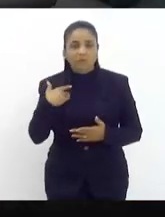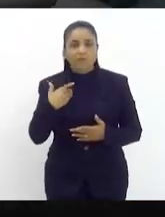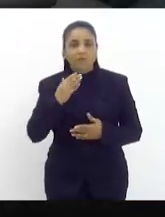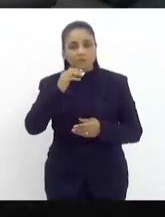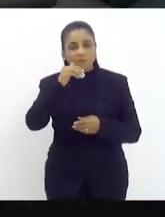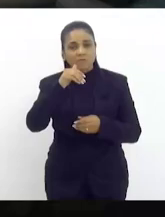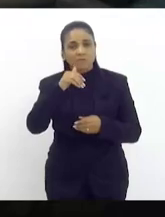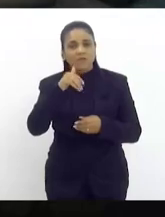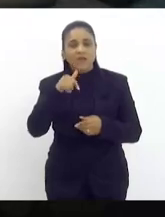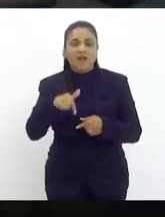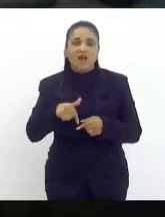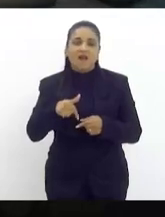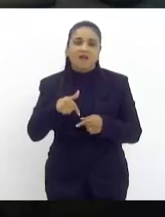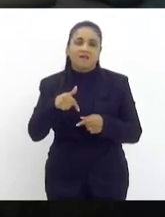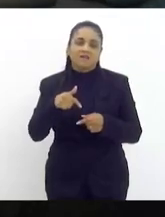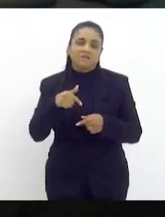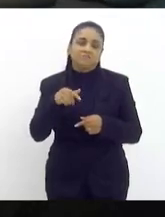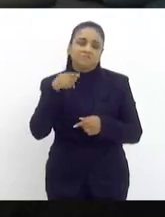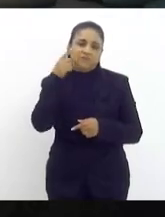para mim também, deputado.